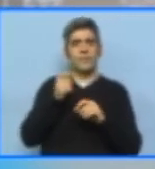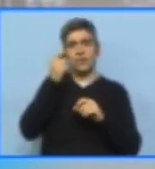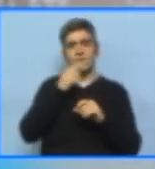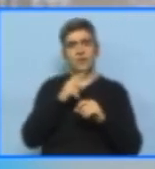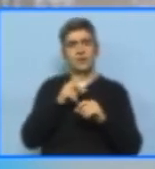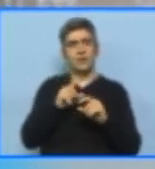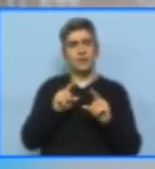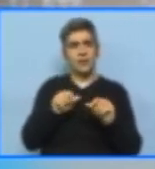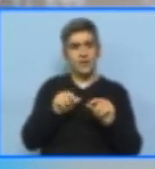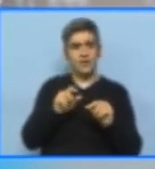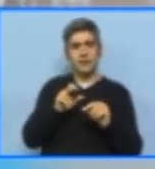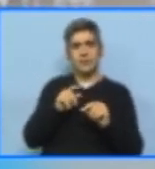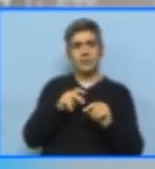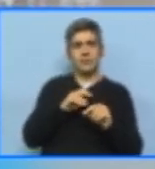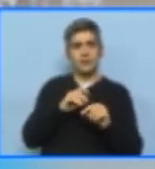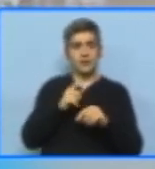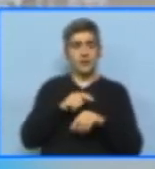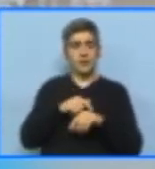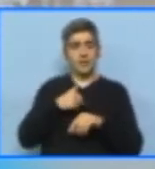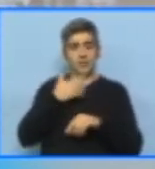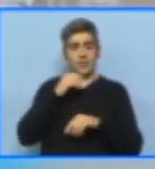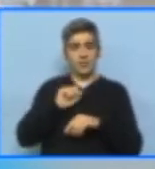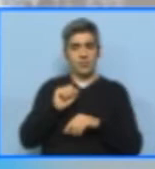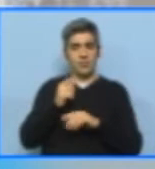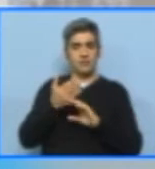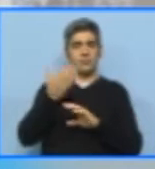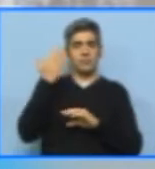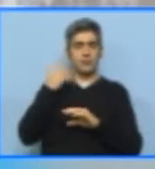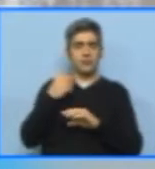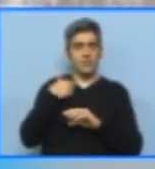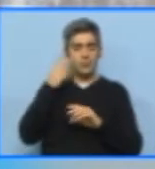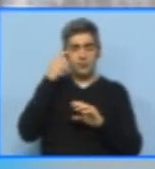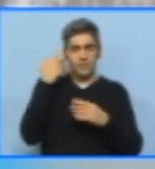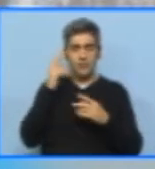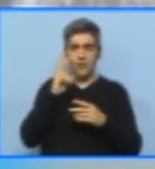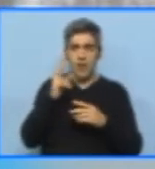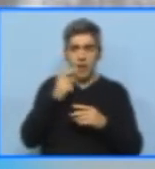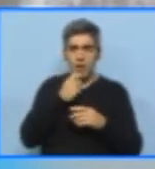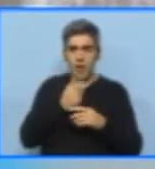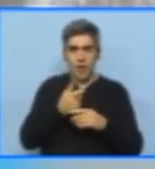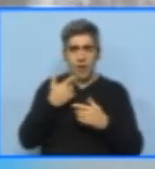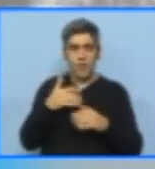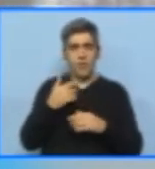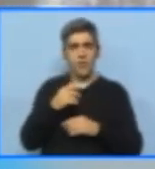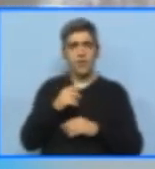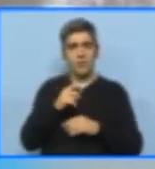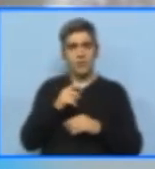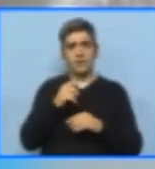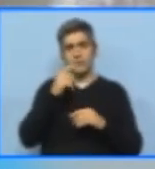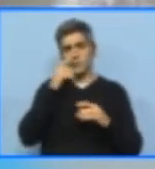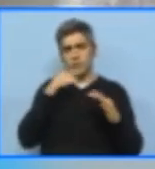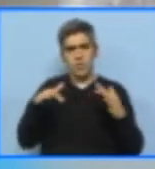fiquei pasmado, porque são coisas até que já não são da minha idade de noção das coisas, e a Renascença